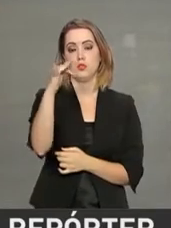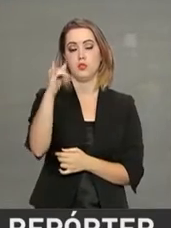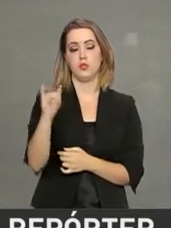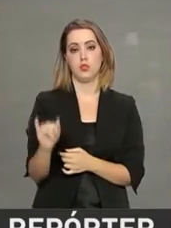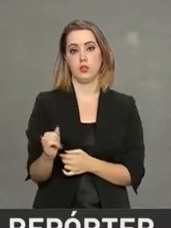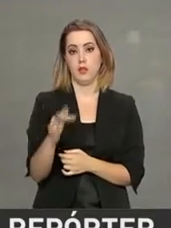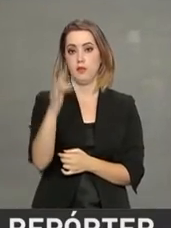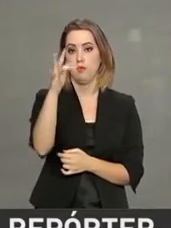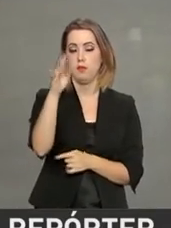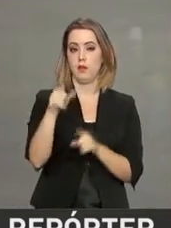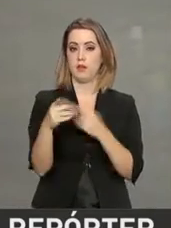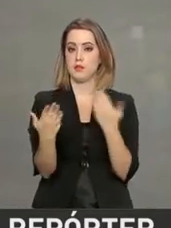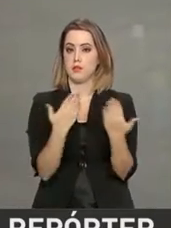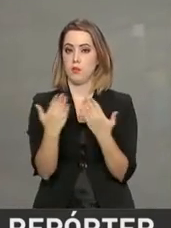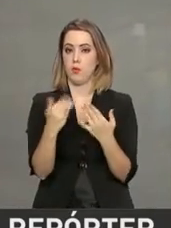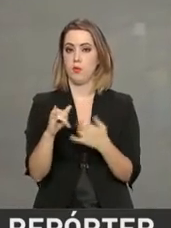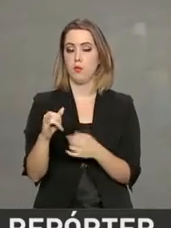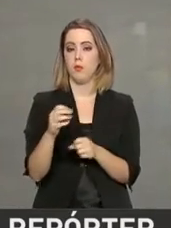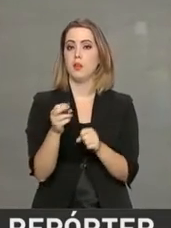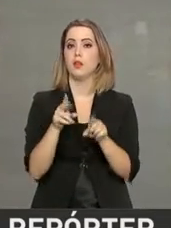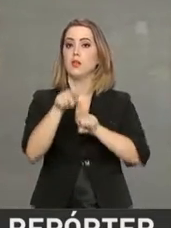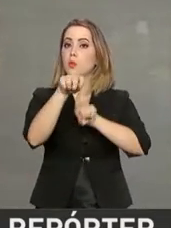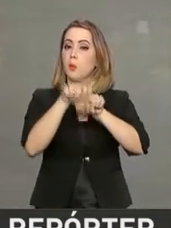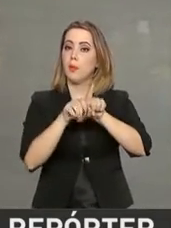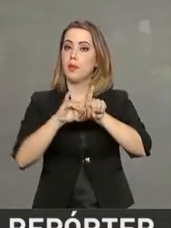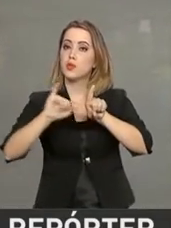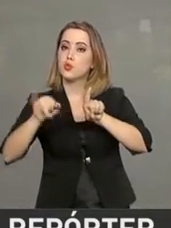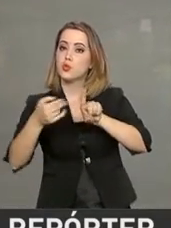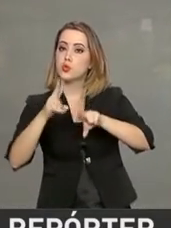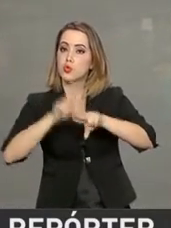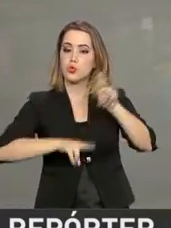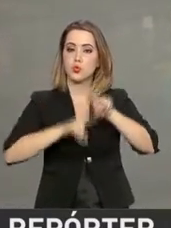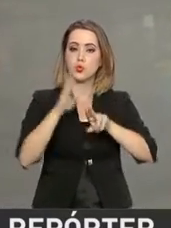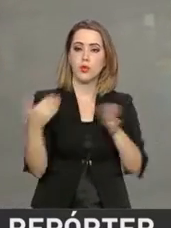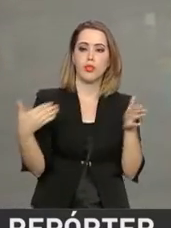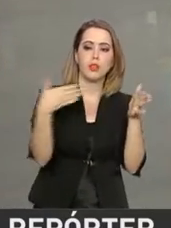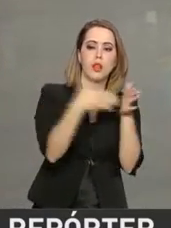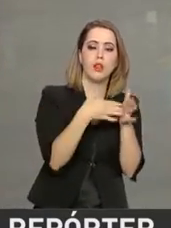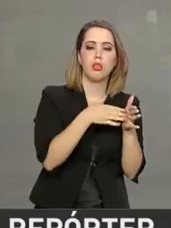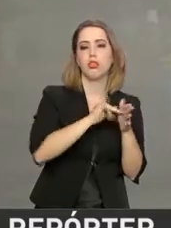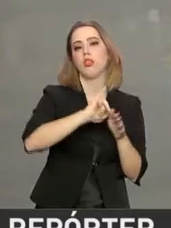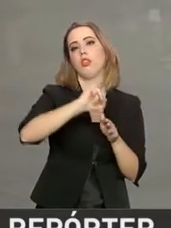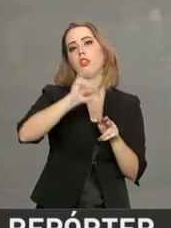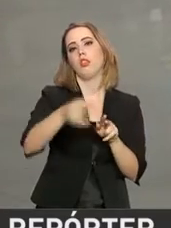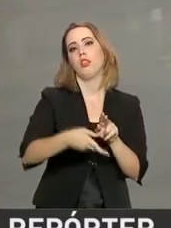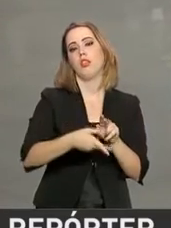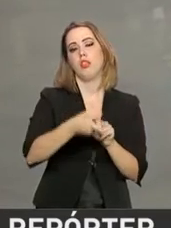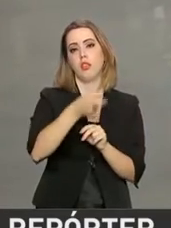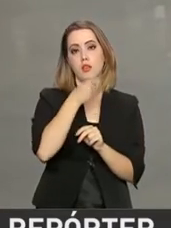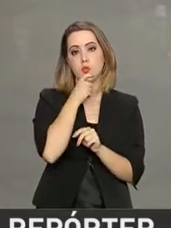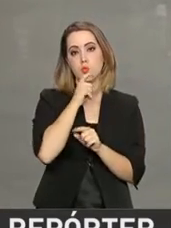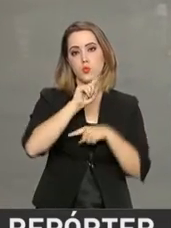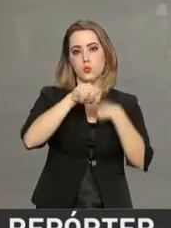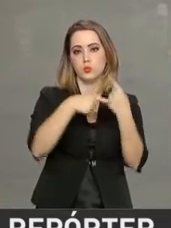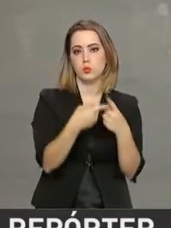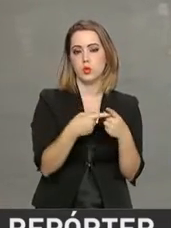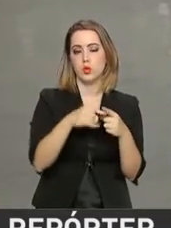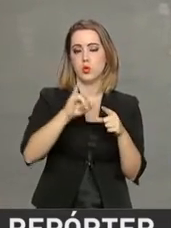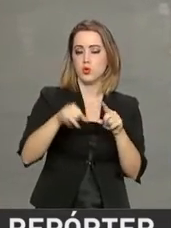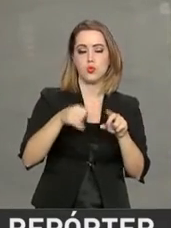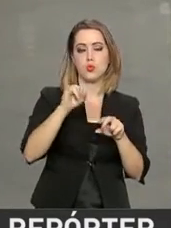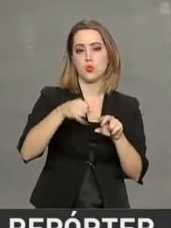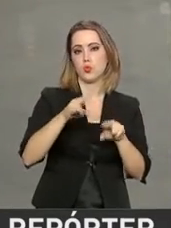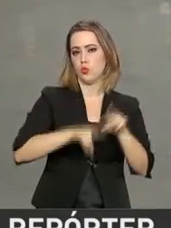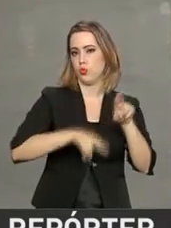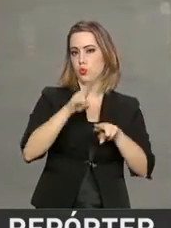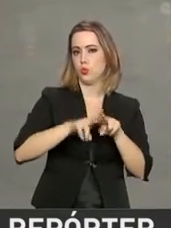um ano até junho do outro ano. E a última mudança sugerida pelo relator Darcísio Perondi diz respeito